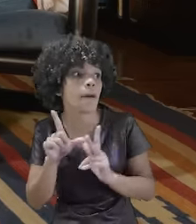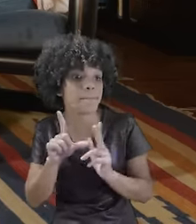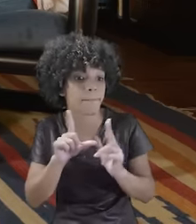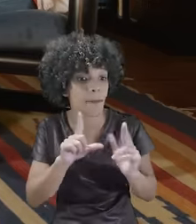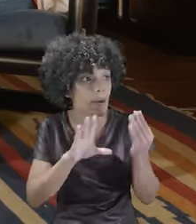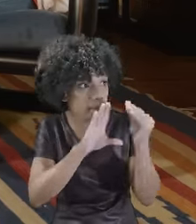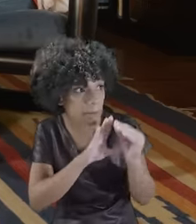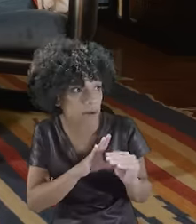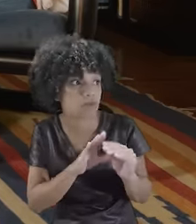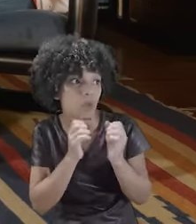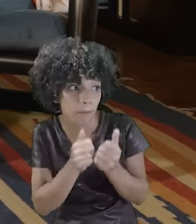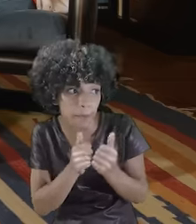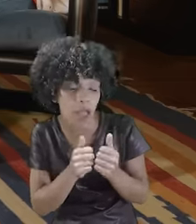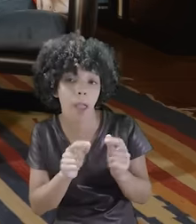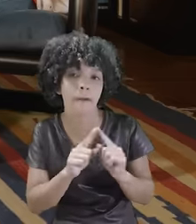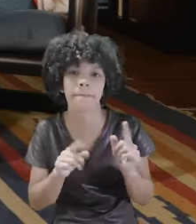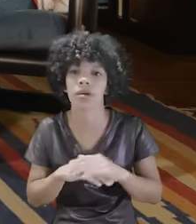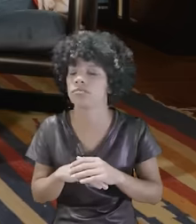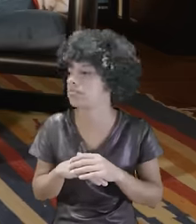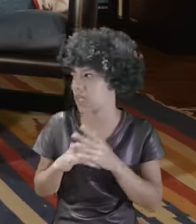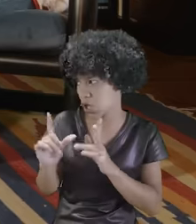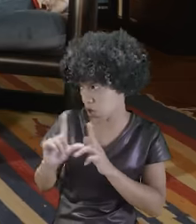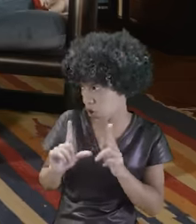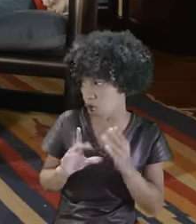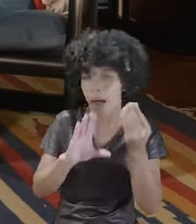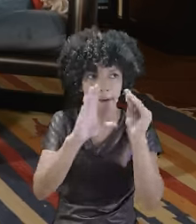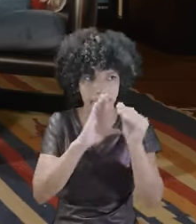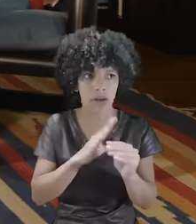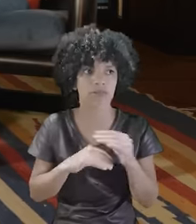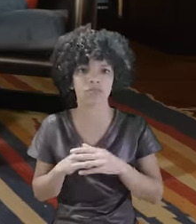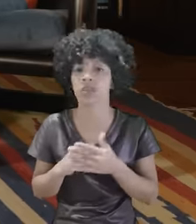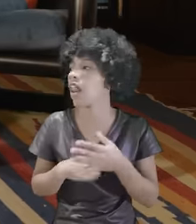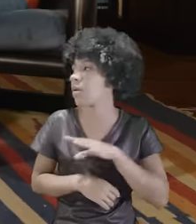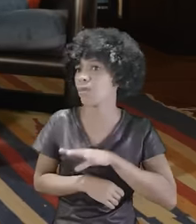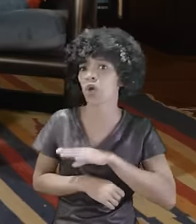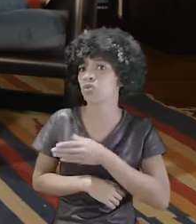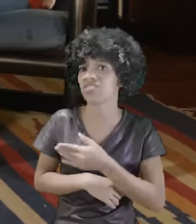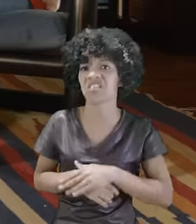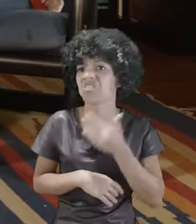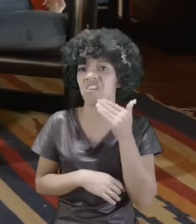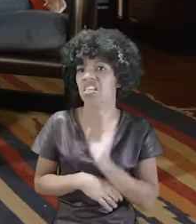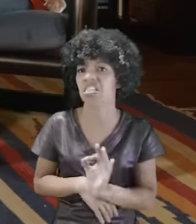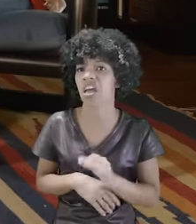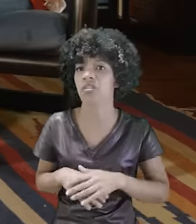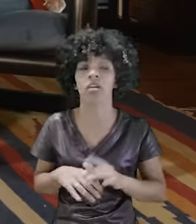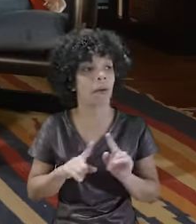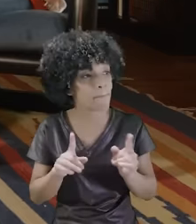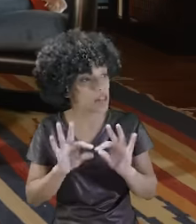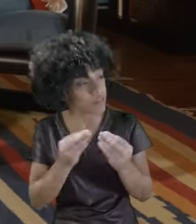eles em pedaços pequenos Tá bom mas assim mandou um E falando em português não vai entender nada